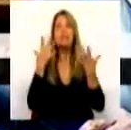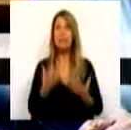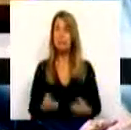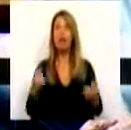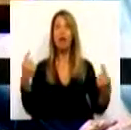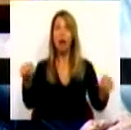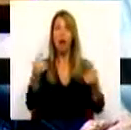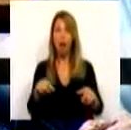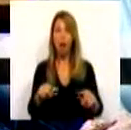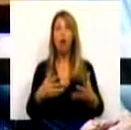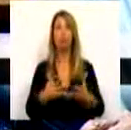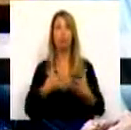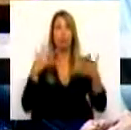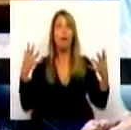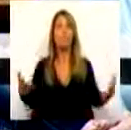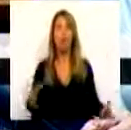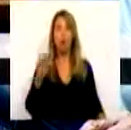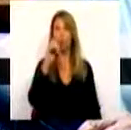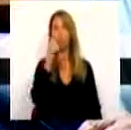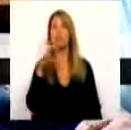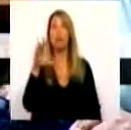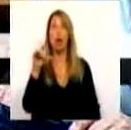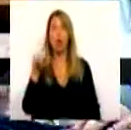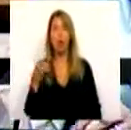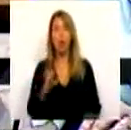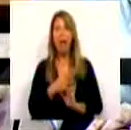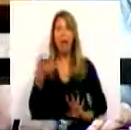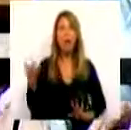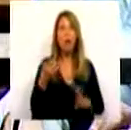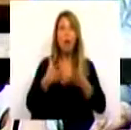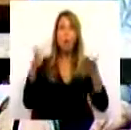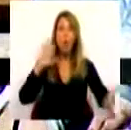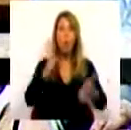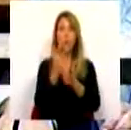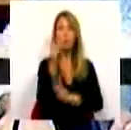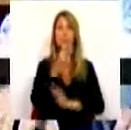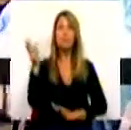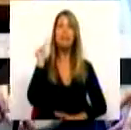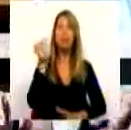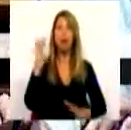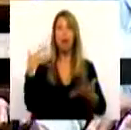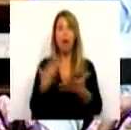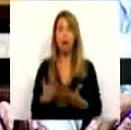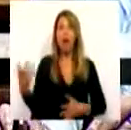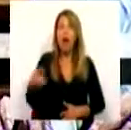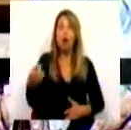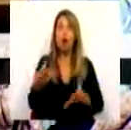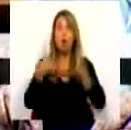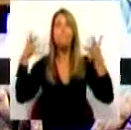do século, a nona maior dos últimos 100 anos e o nosso